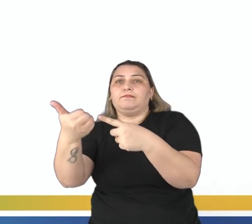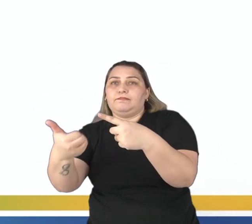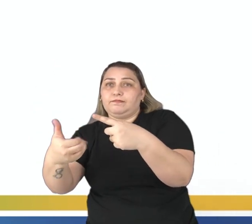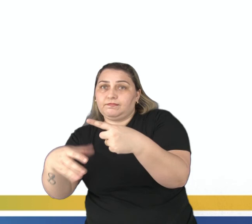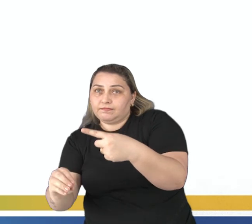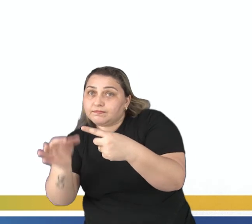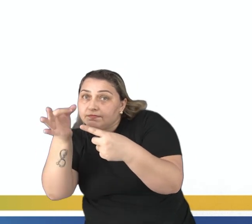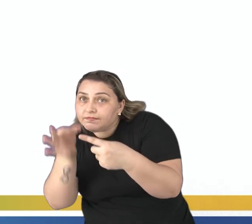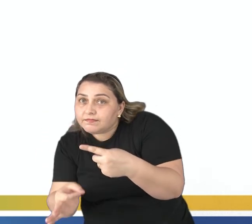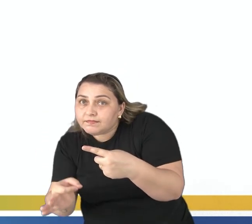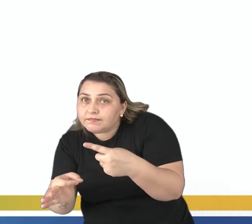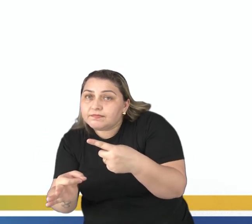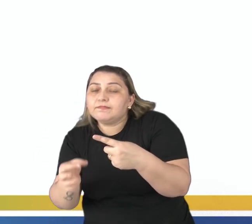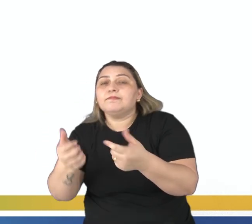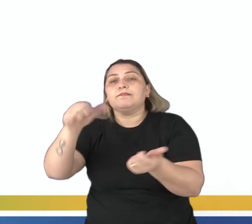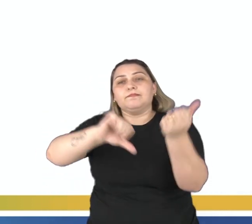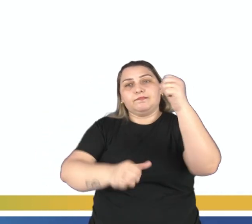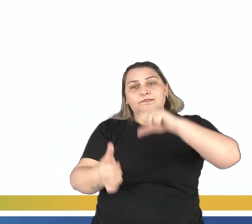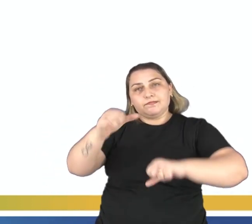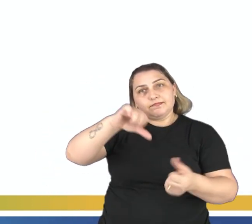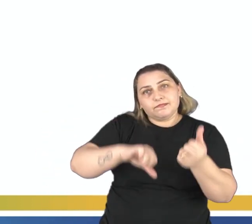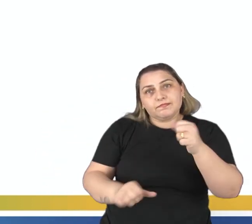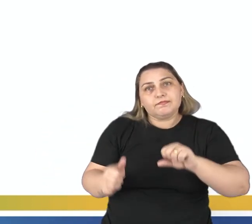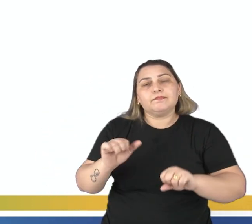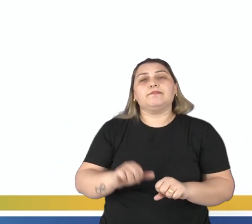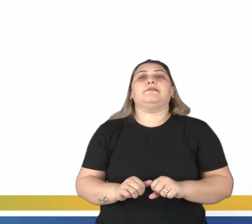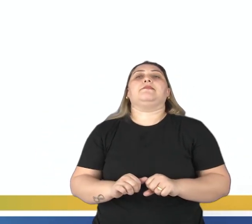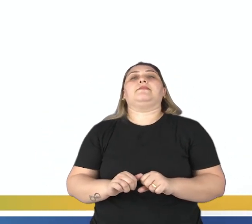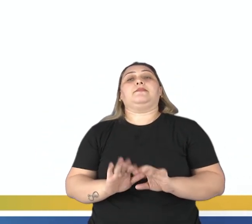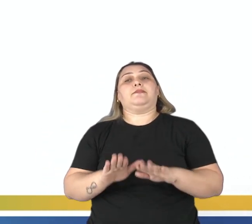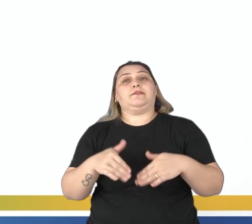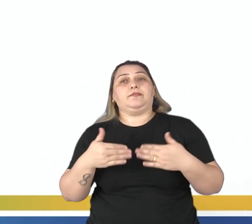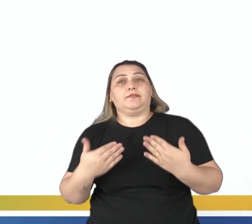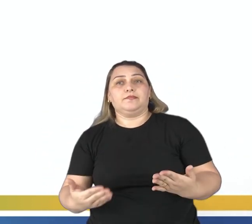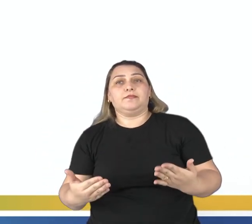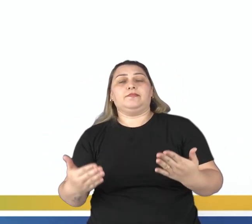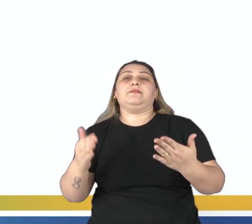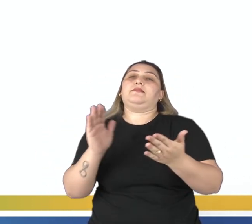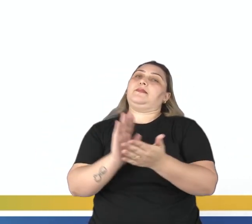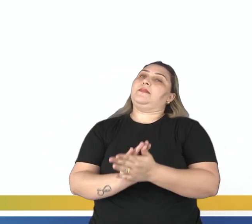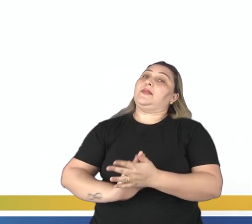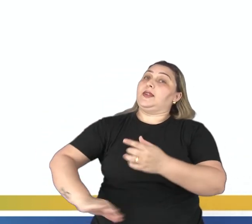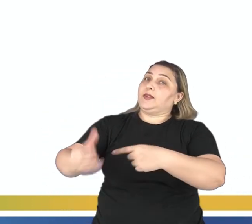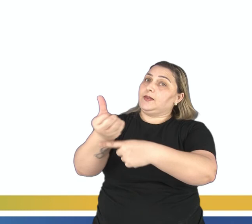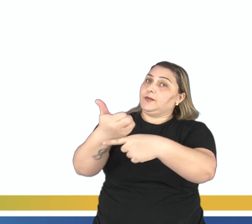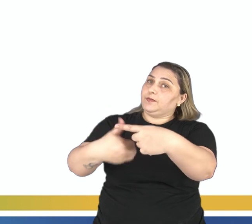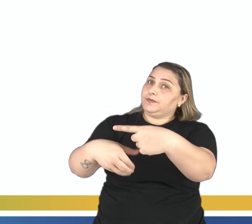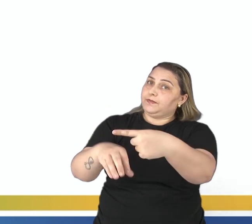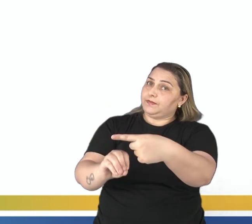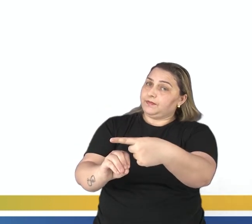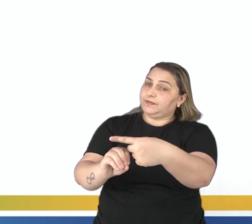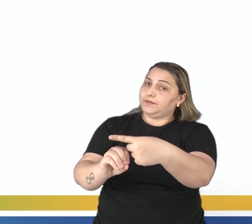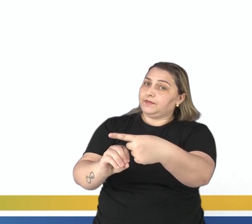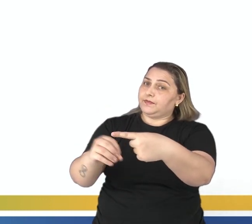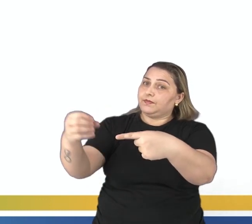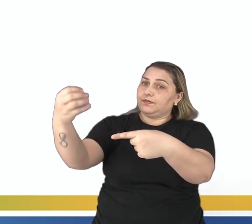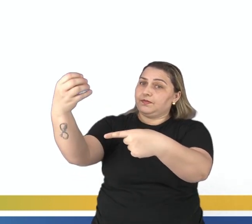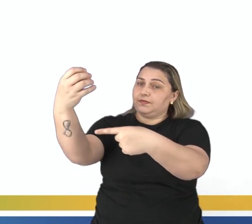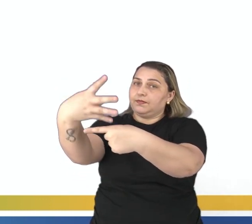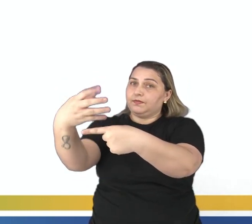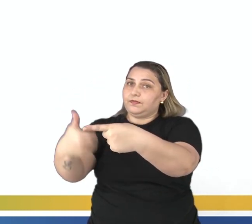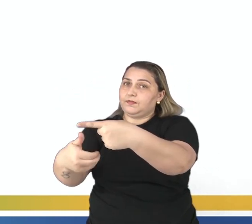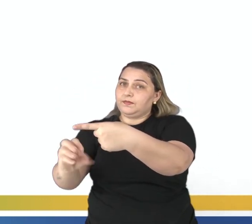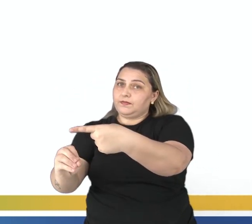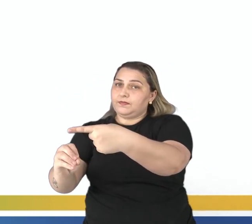6/10, certo? Então, nós vamos analisar aí, ó, achando a fração equivalente, 6/10 com